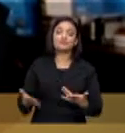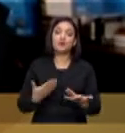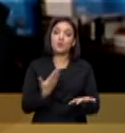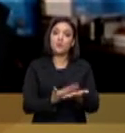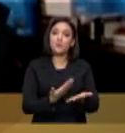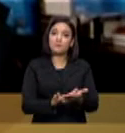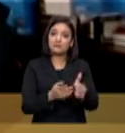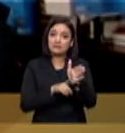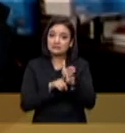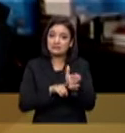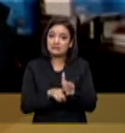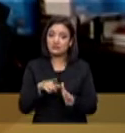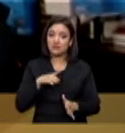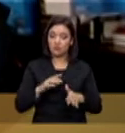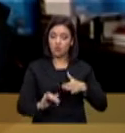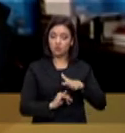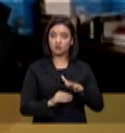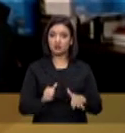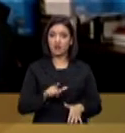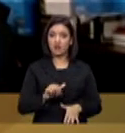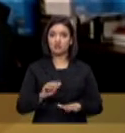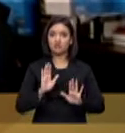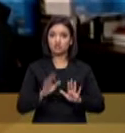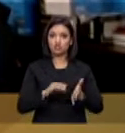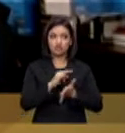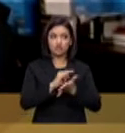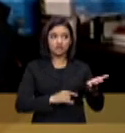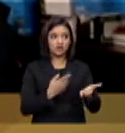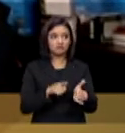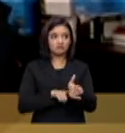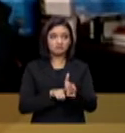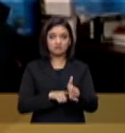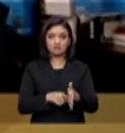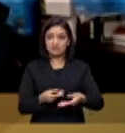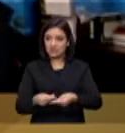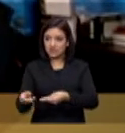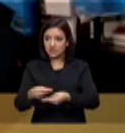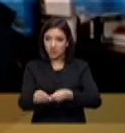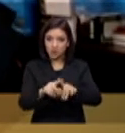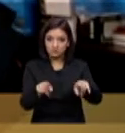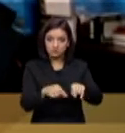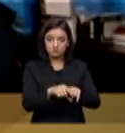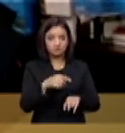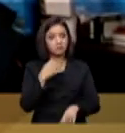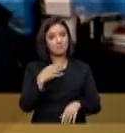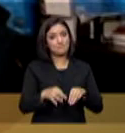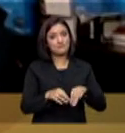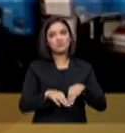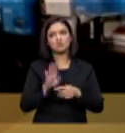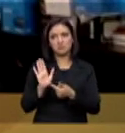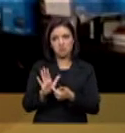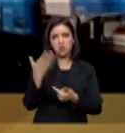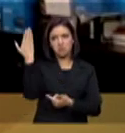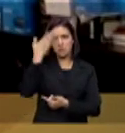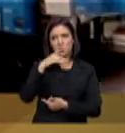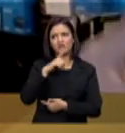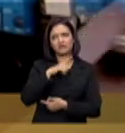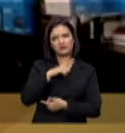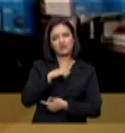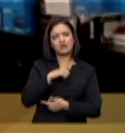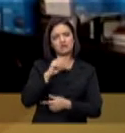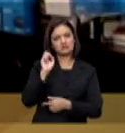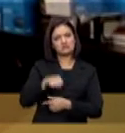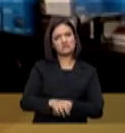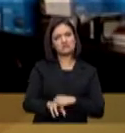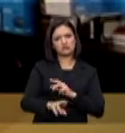memorial que a Alana encaminhou aos gabinetes mostram que tem essas peculiaridades. Eu, tempo